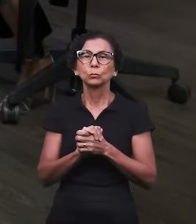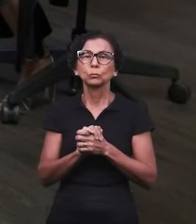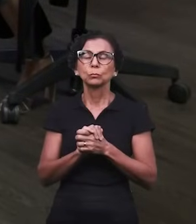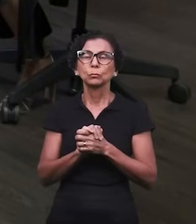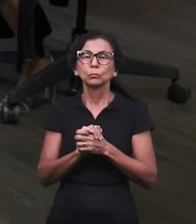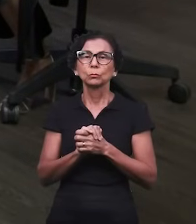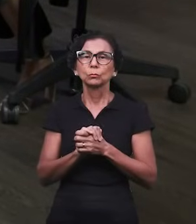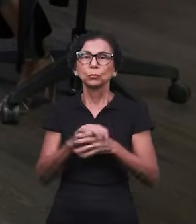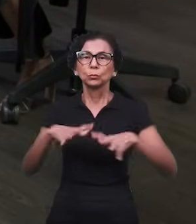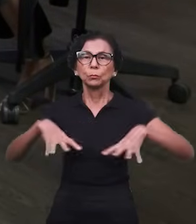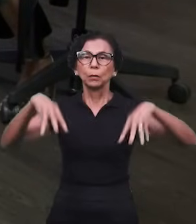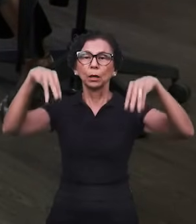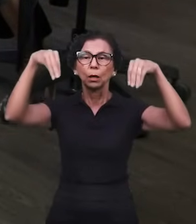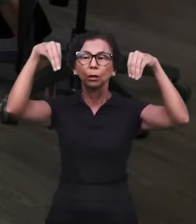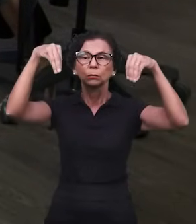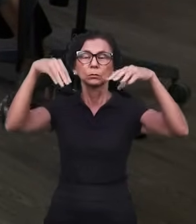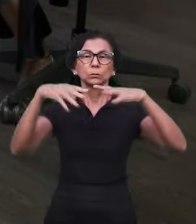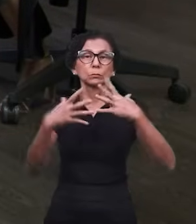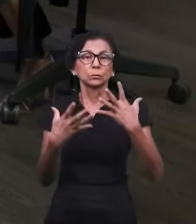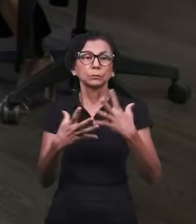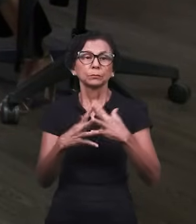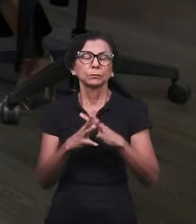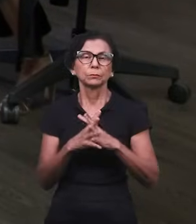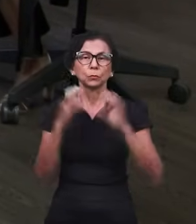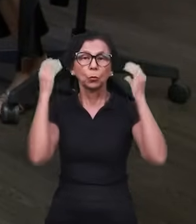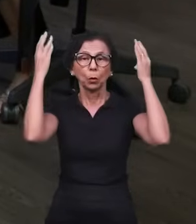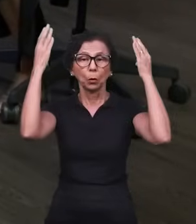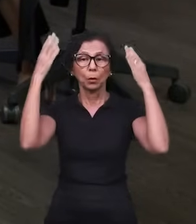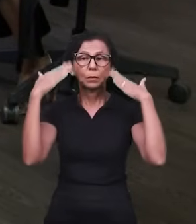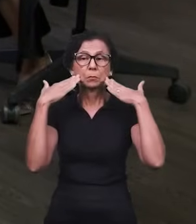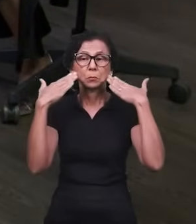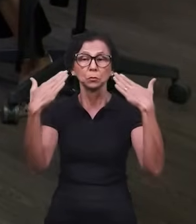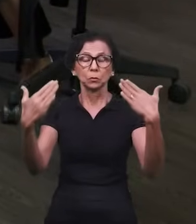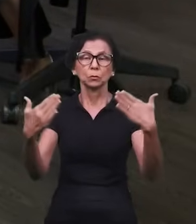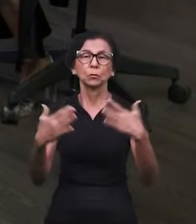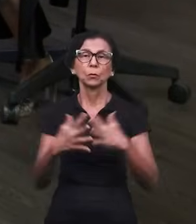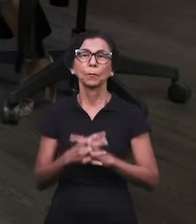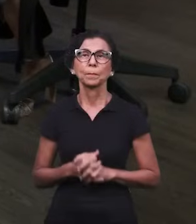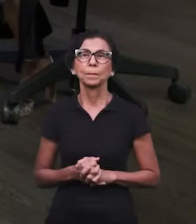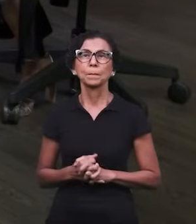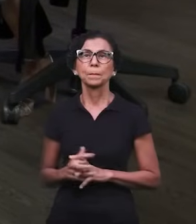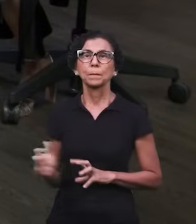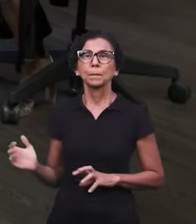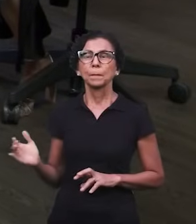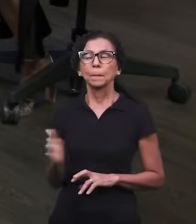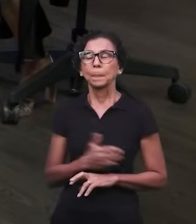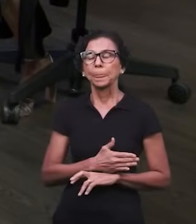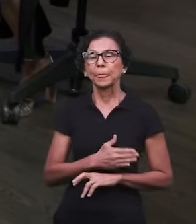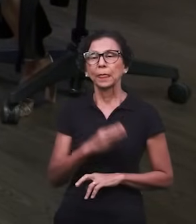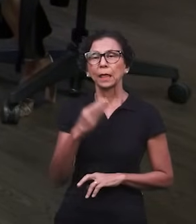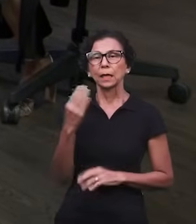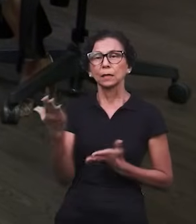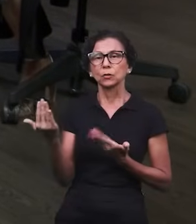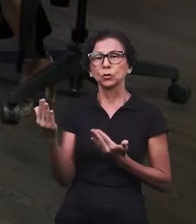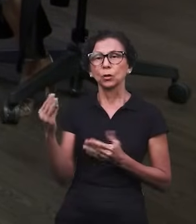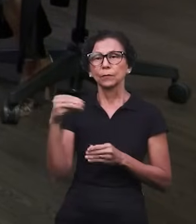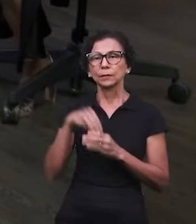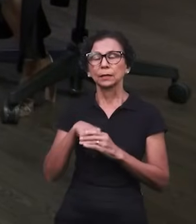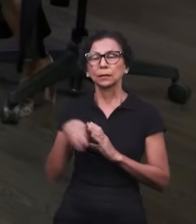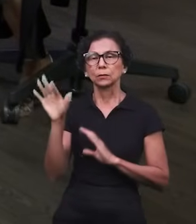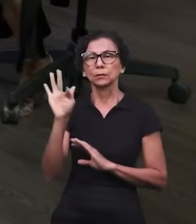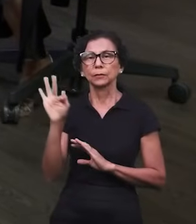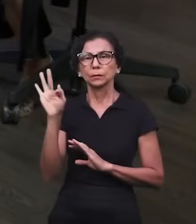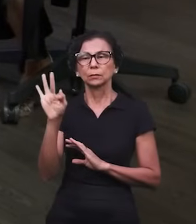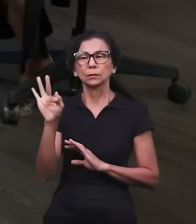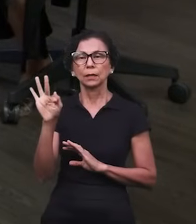foste colocado lá. Que coisa. E quantas experiências que os jovens eles têm, né, dentro da faculdade, de muitas vezes, igual a gente já falou